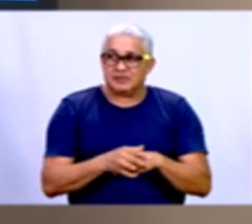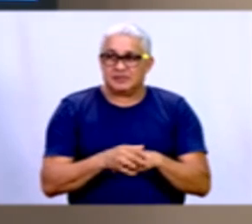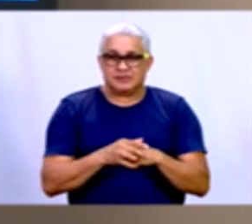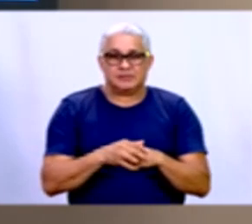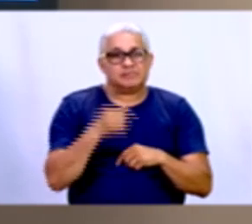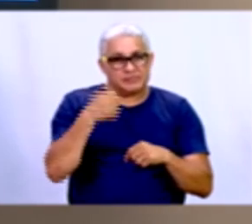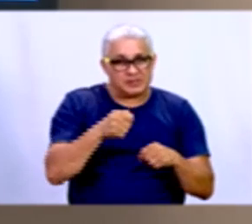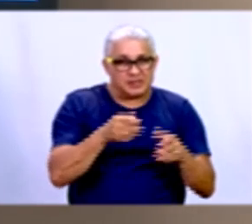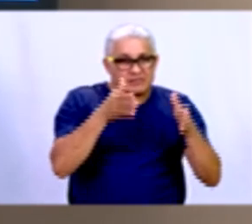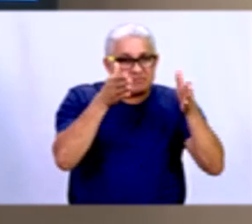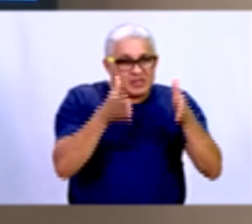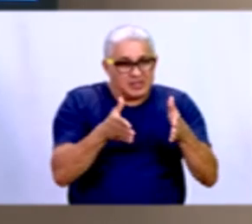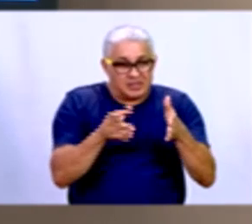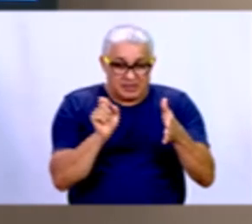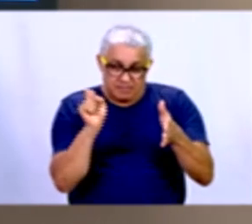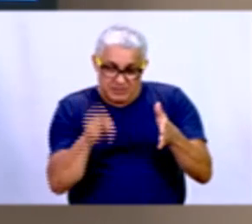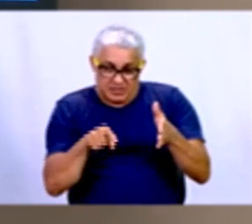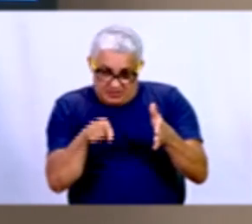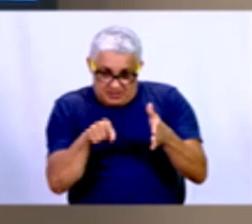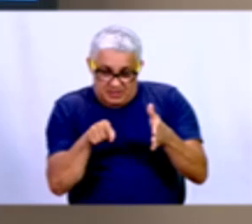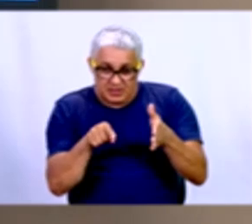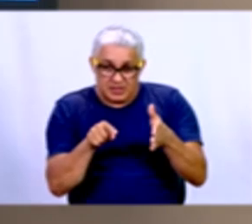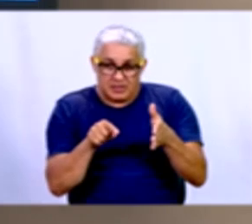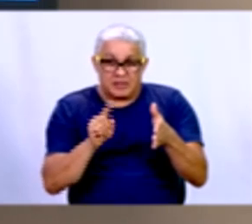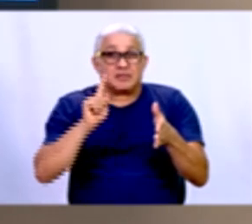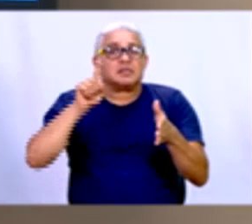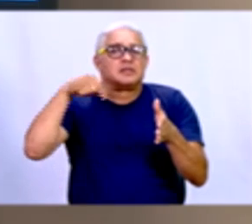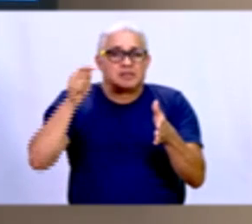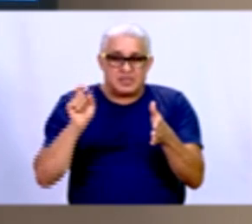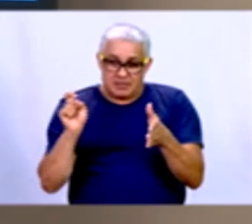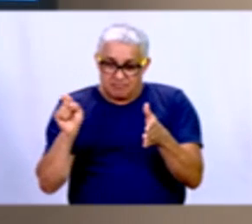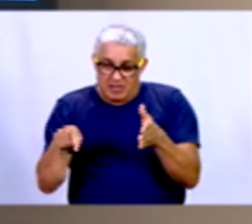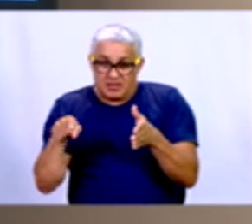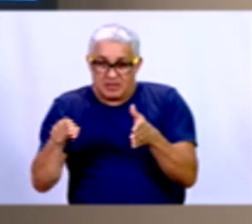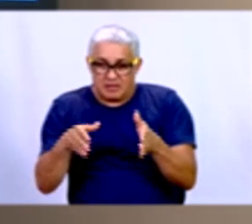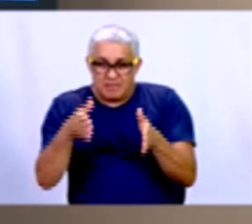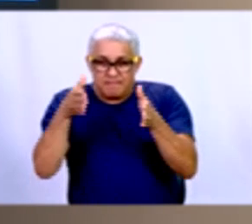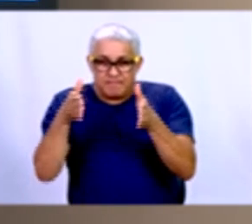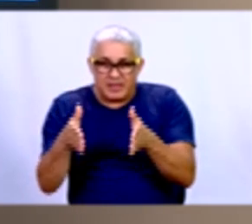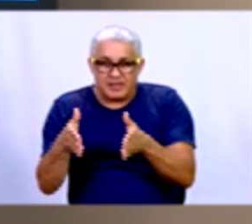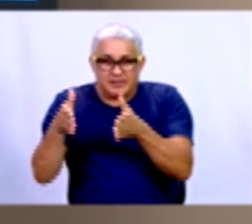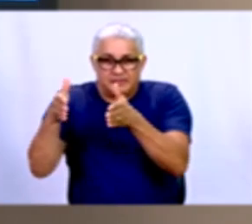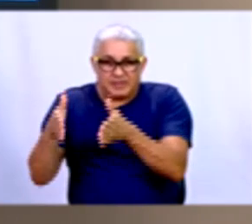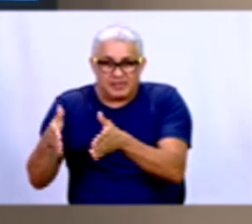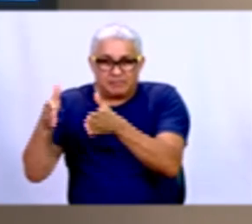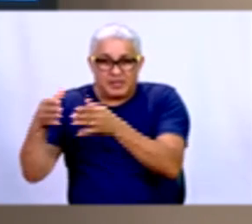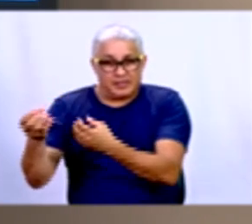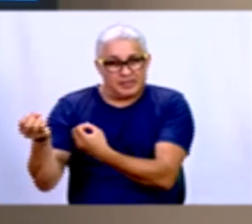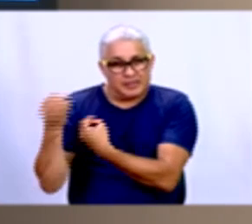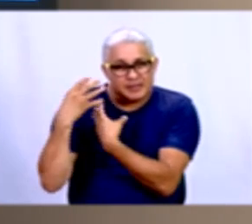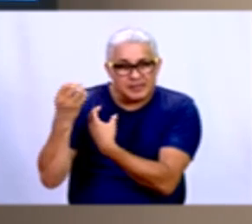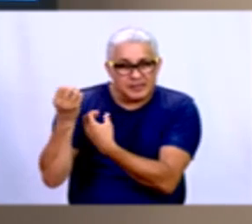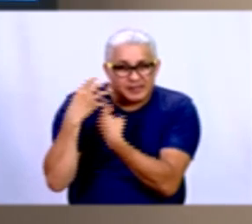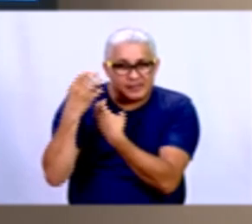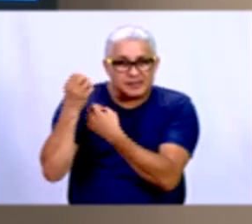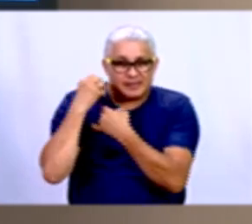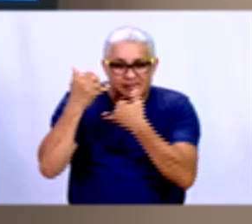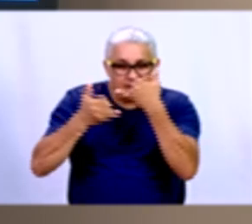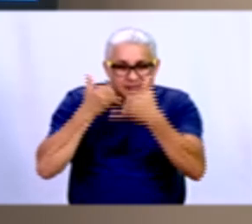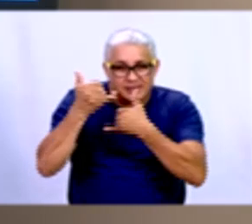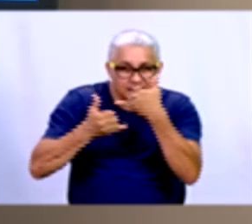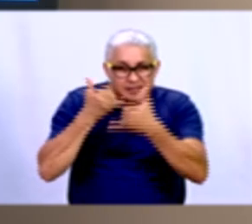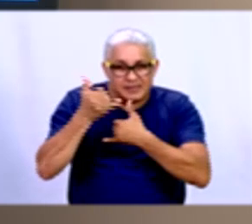tal coisa. Bem aqui, ó. Clica aqui agora. Aí você vai e clica. Então ele te ensina, ele te